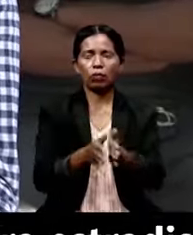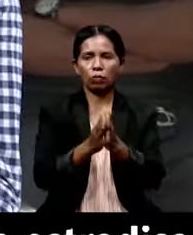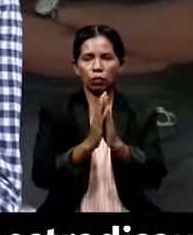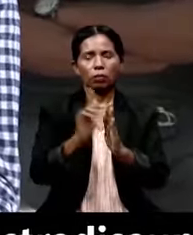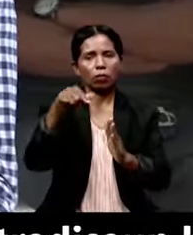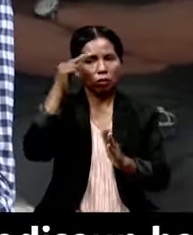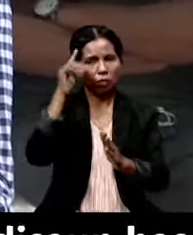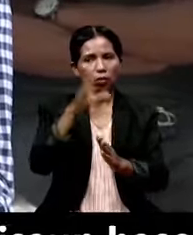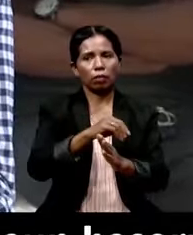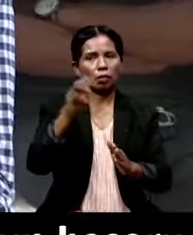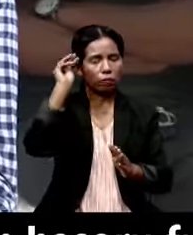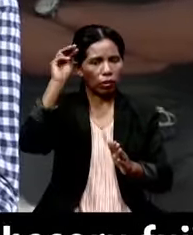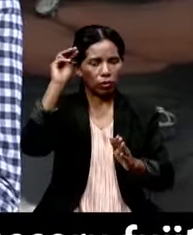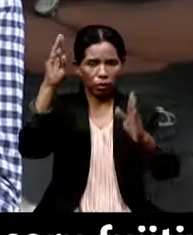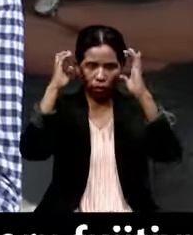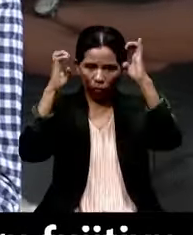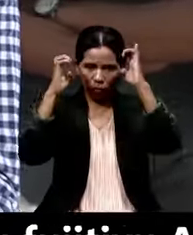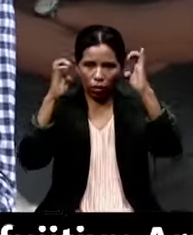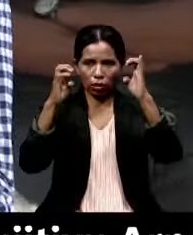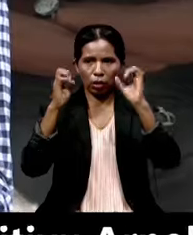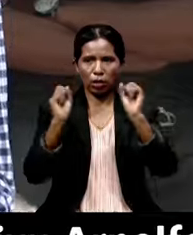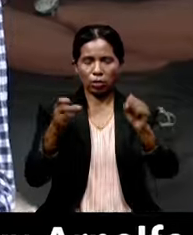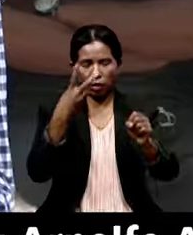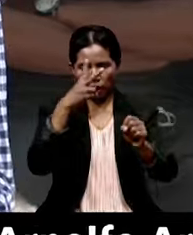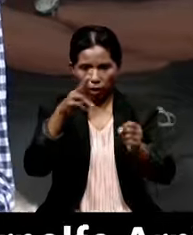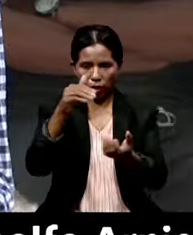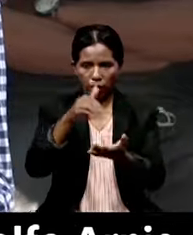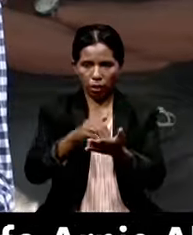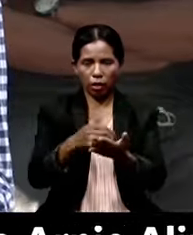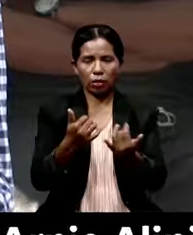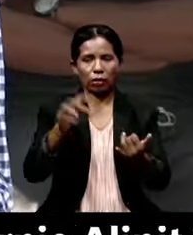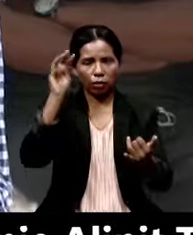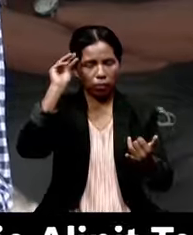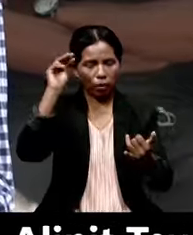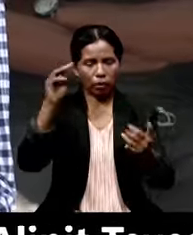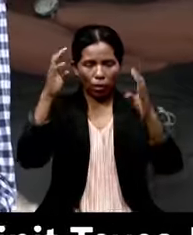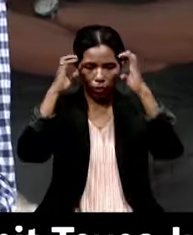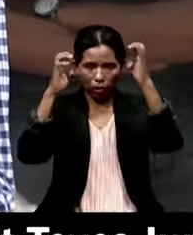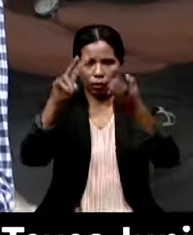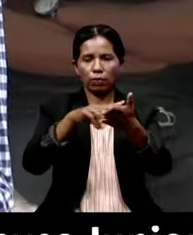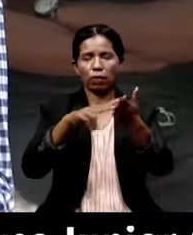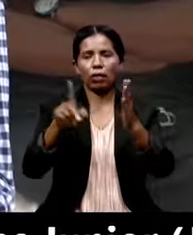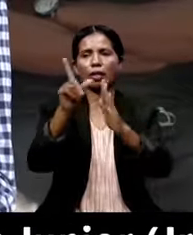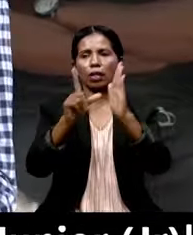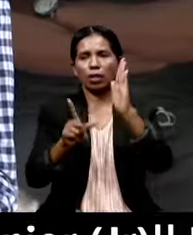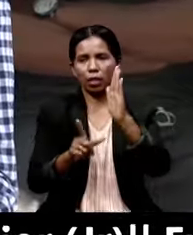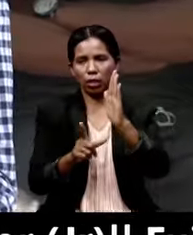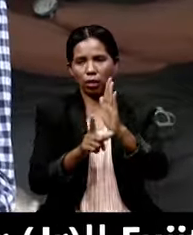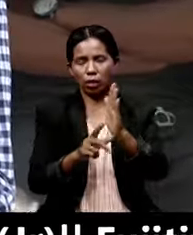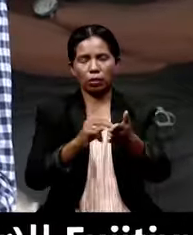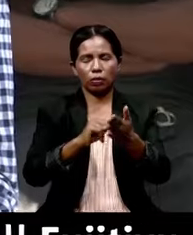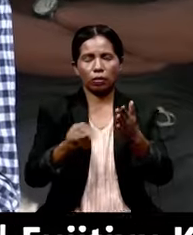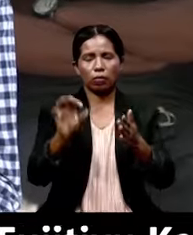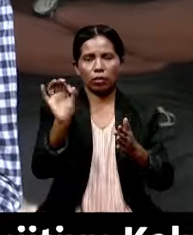governo dilu ministro da educação atu halu avaliação agora ministro da educação viola lei decreto lei número